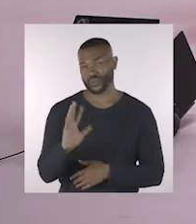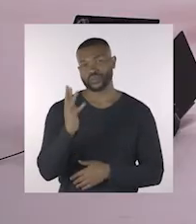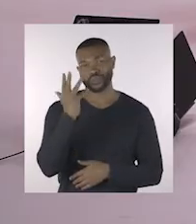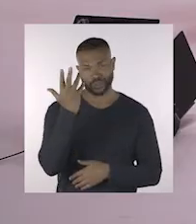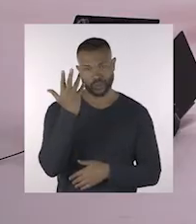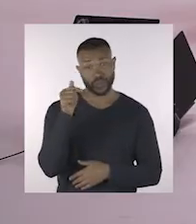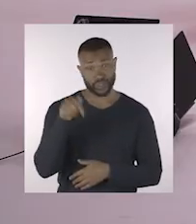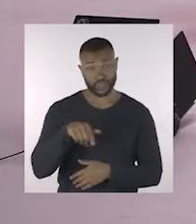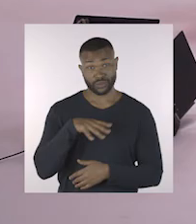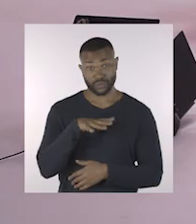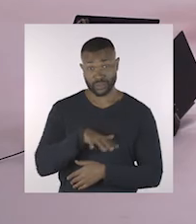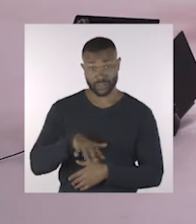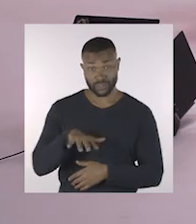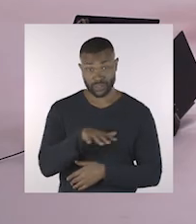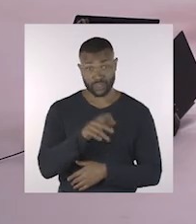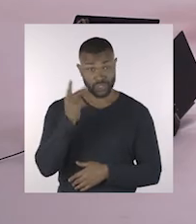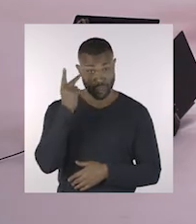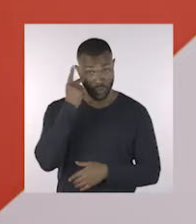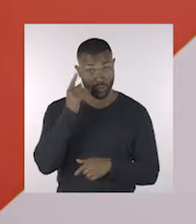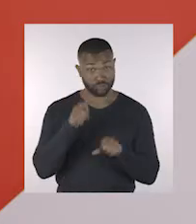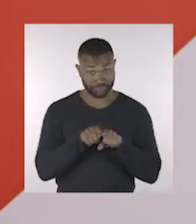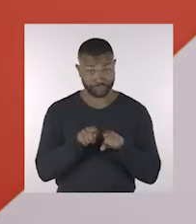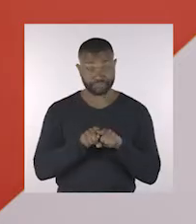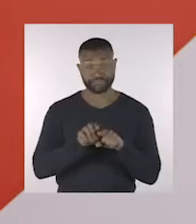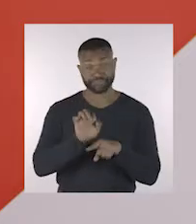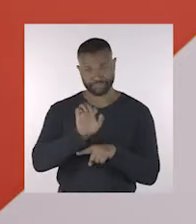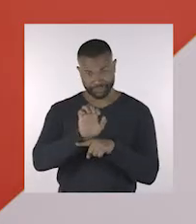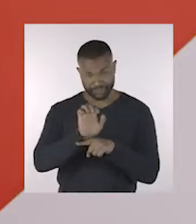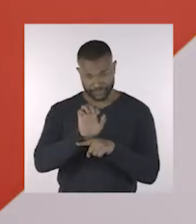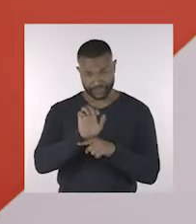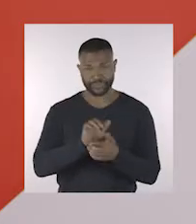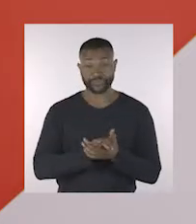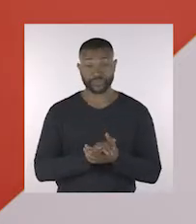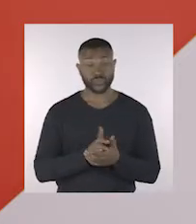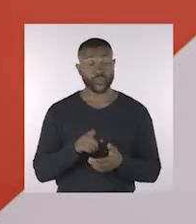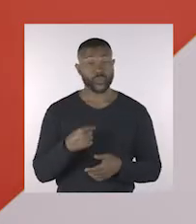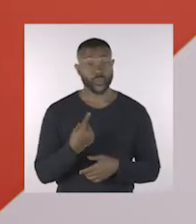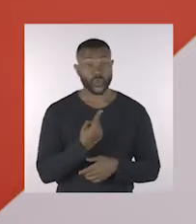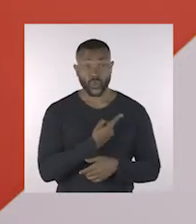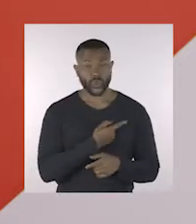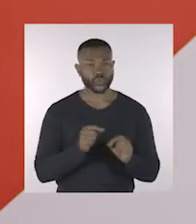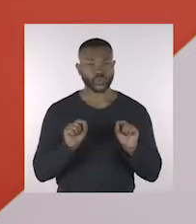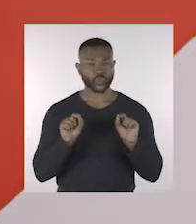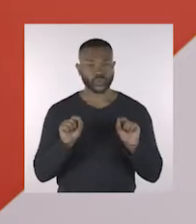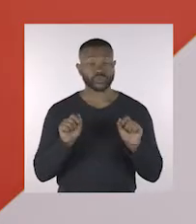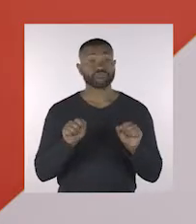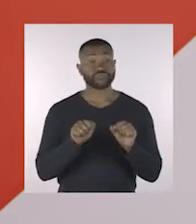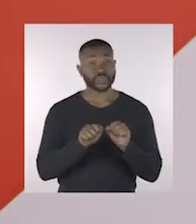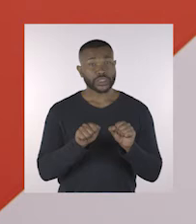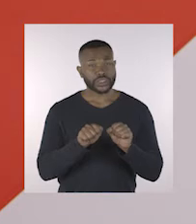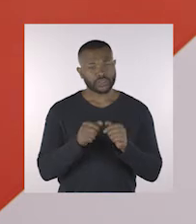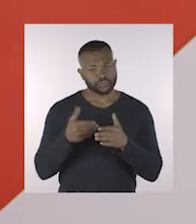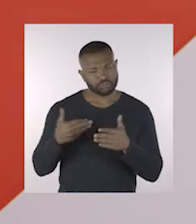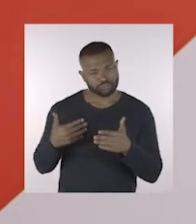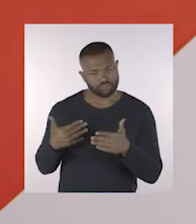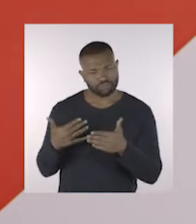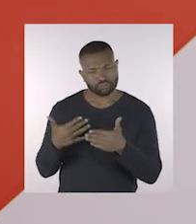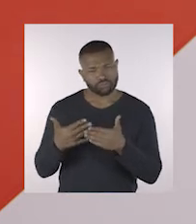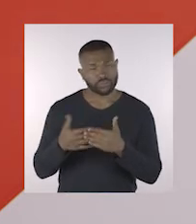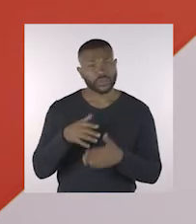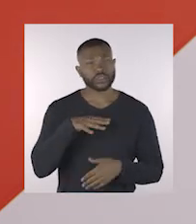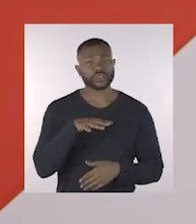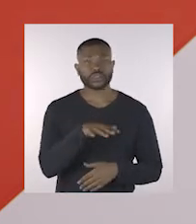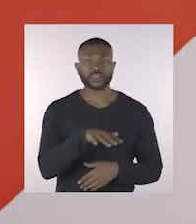como tenha e aqui na cidade de São Paulo e no estado é nós vamos fazer um